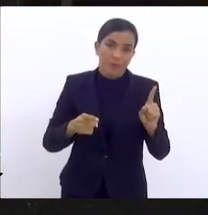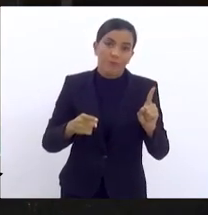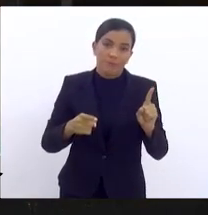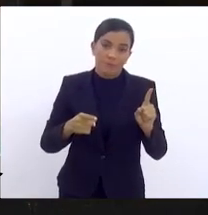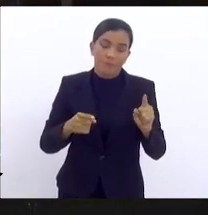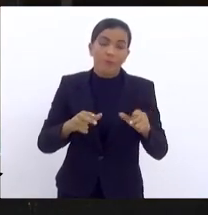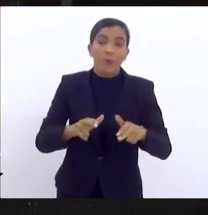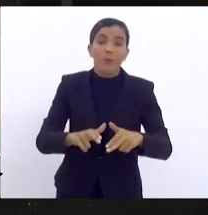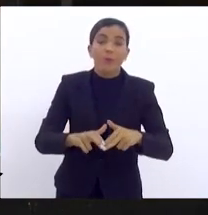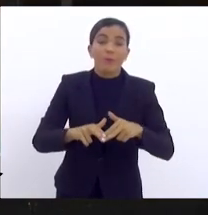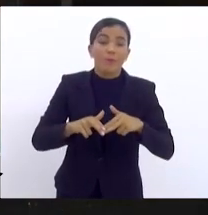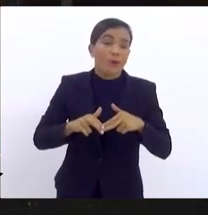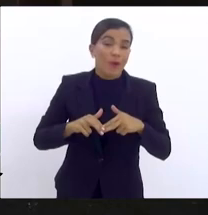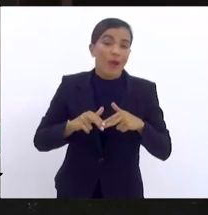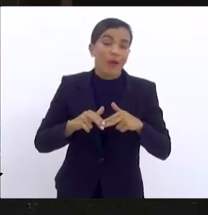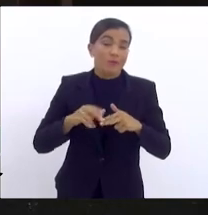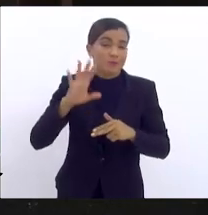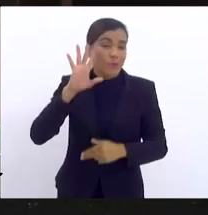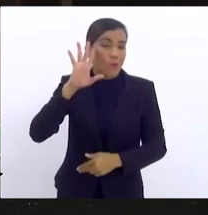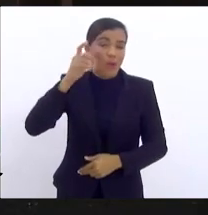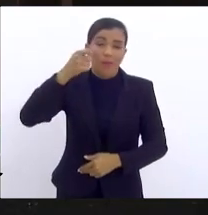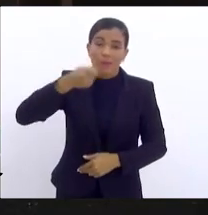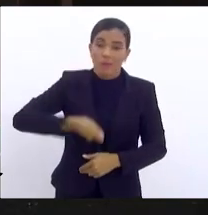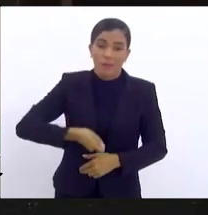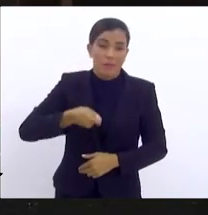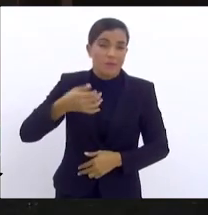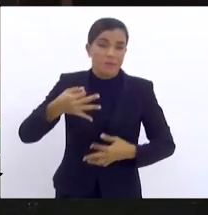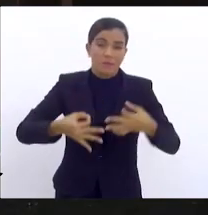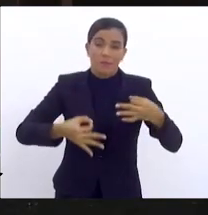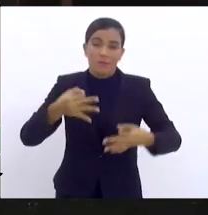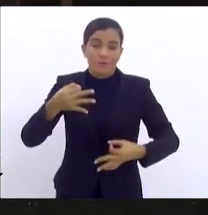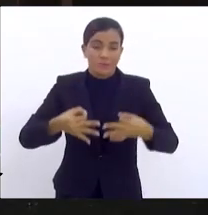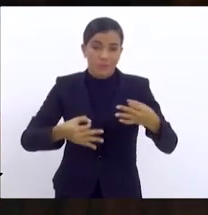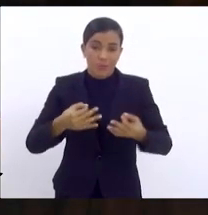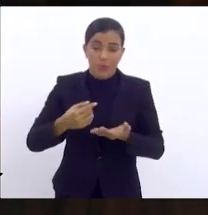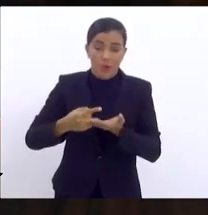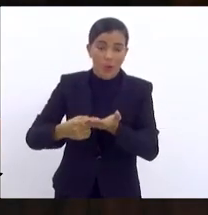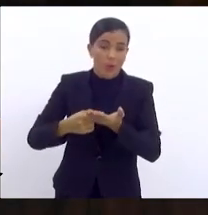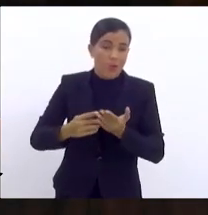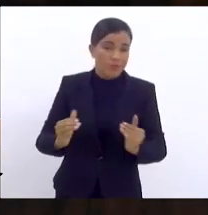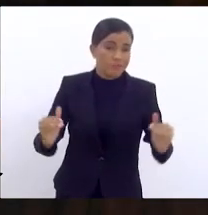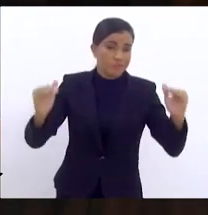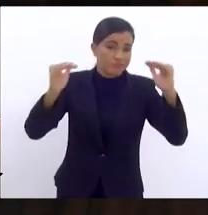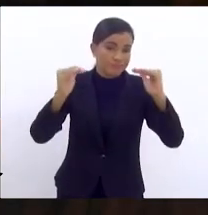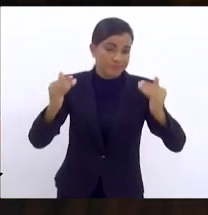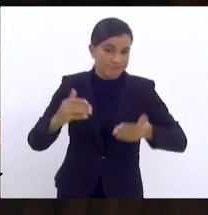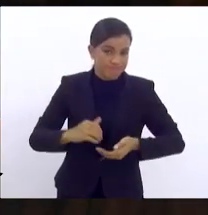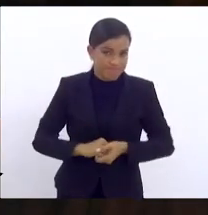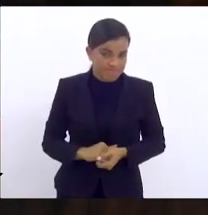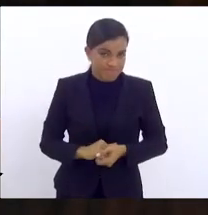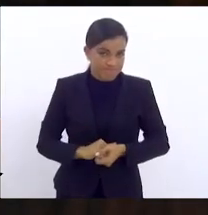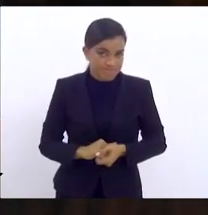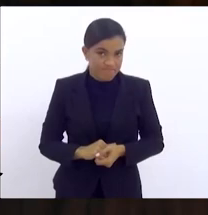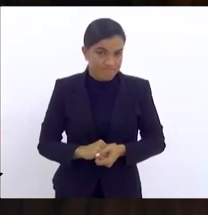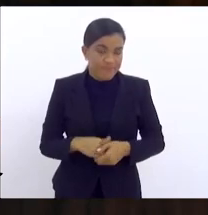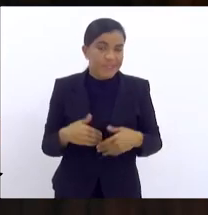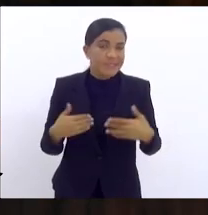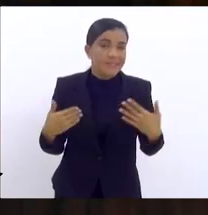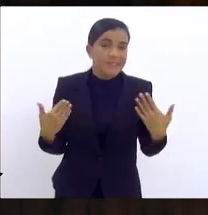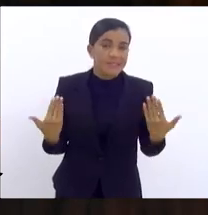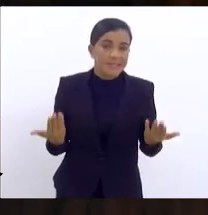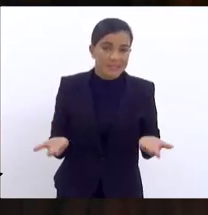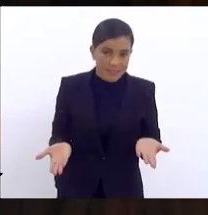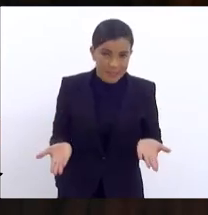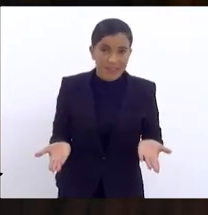por força de uma decisão de Uma Corte superior então